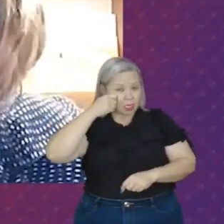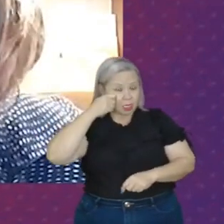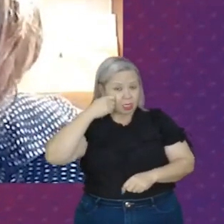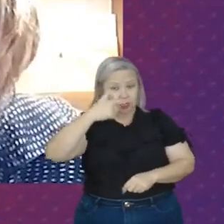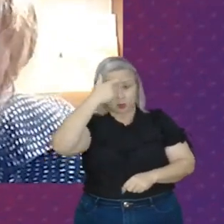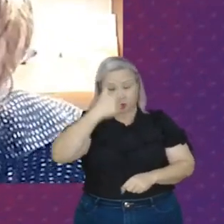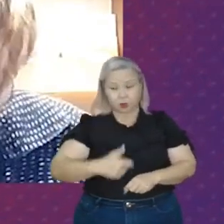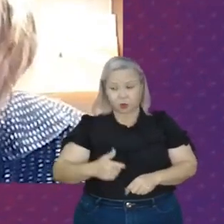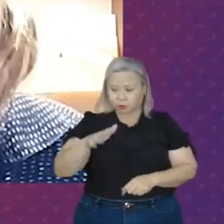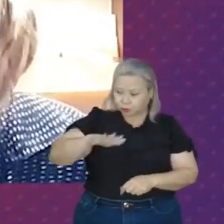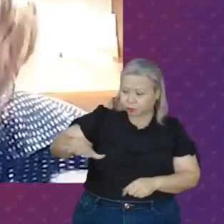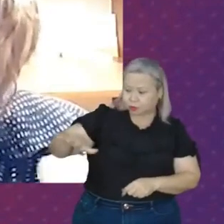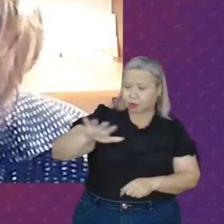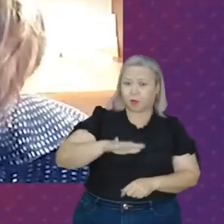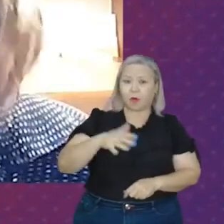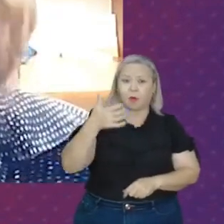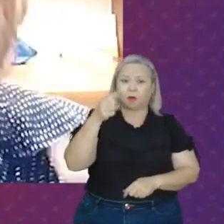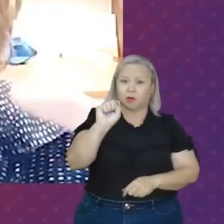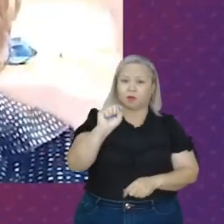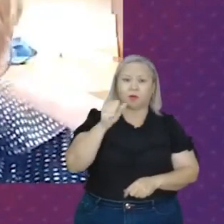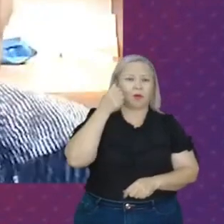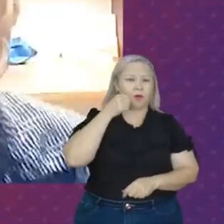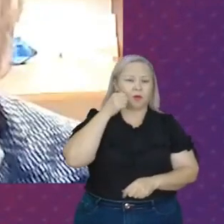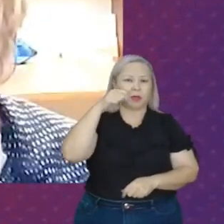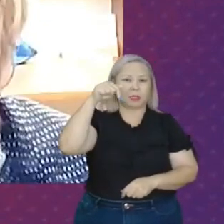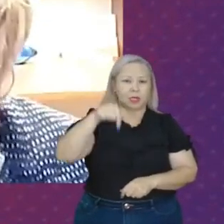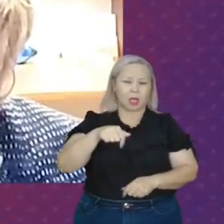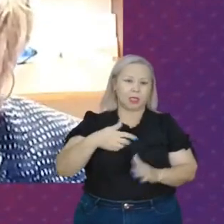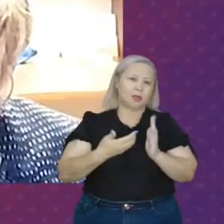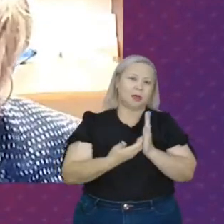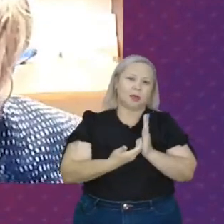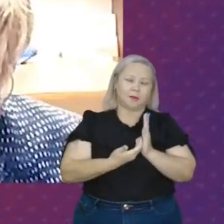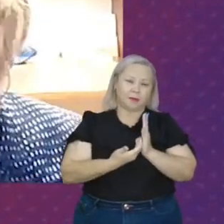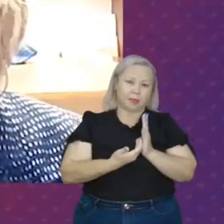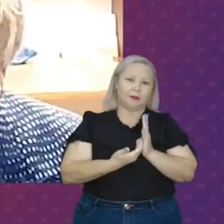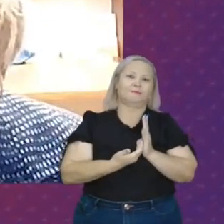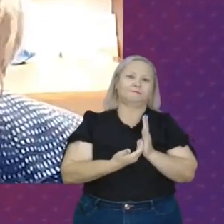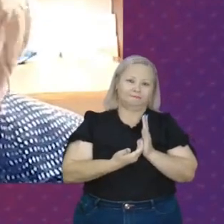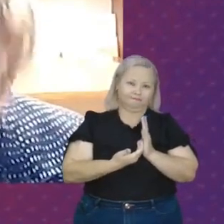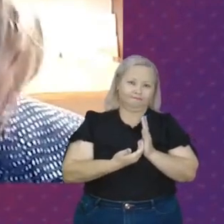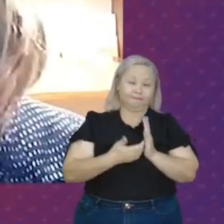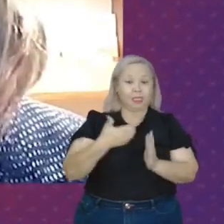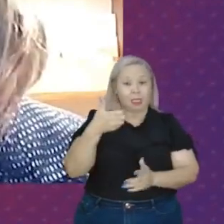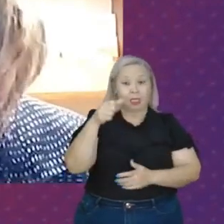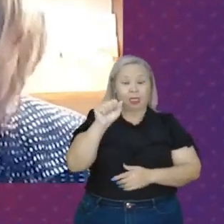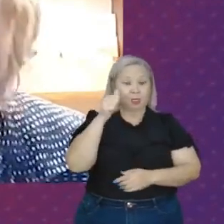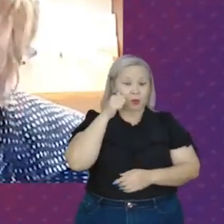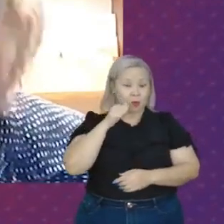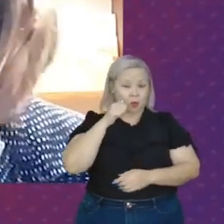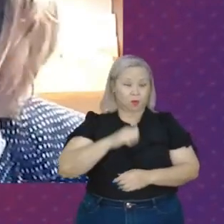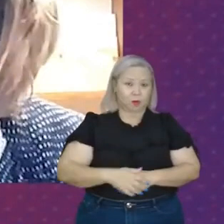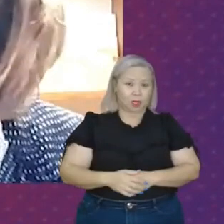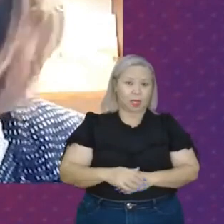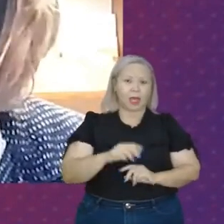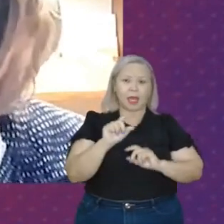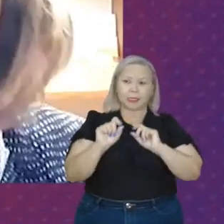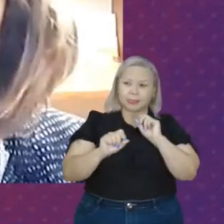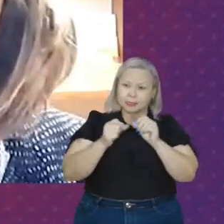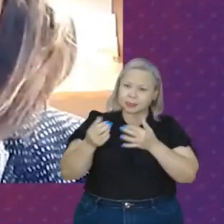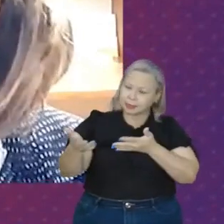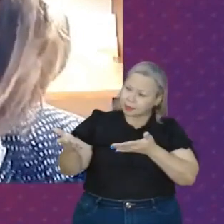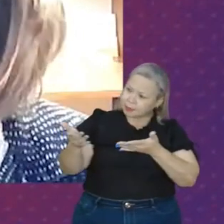18 mulheres aqui na Câmara Federal. E 18 mulheres que vêm fazer